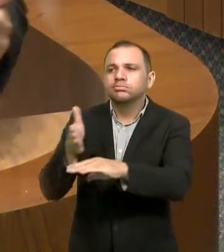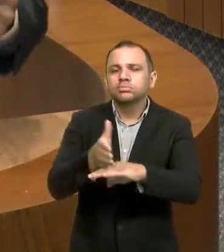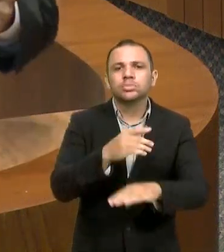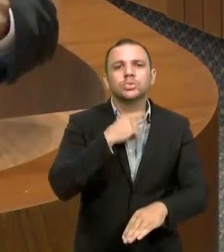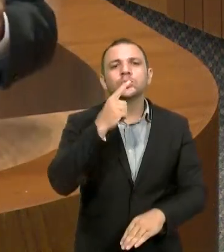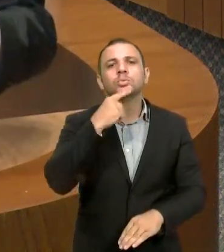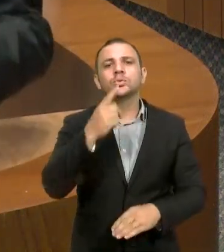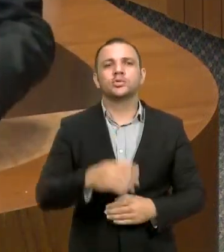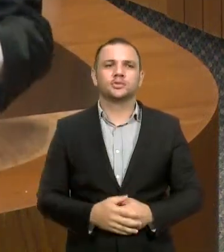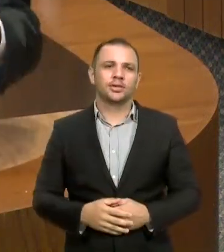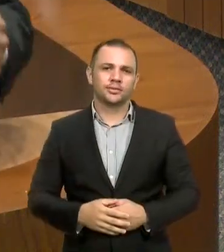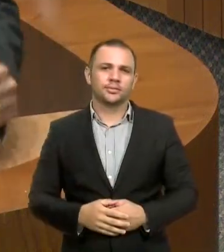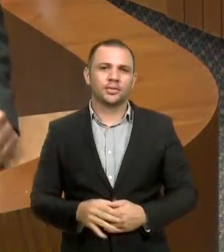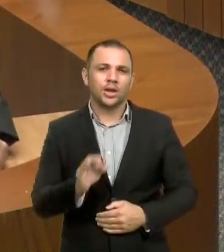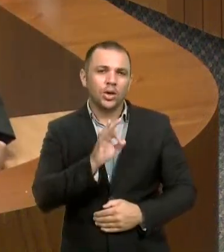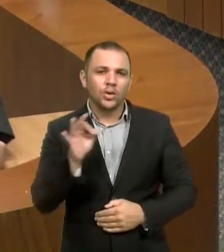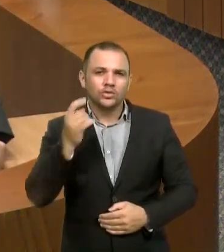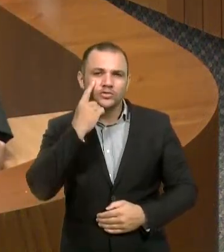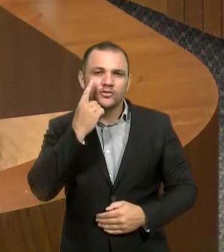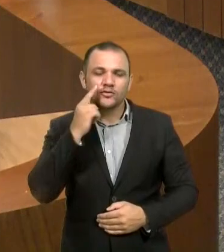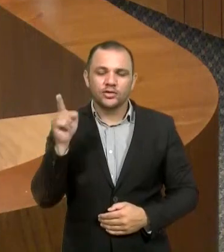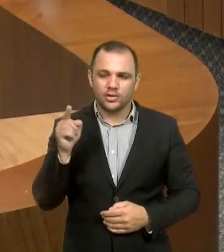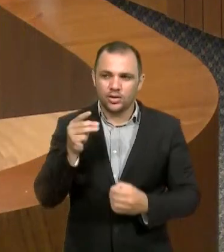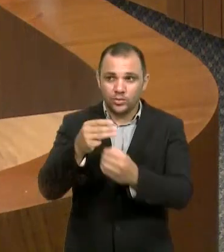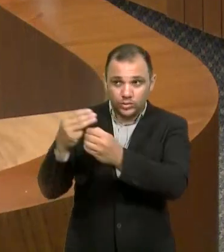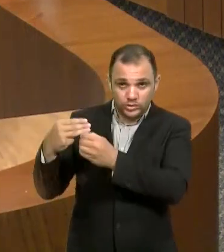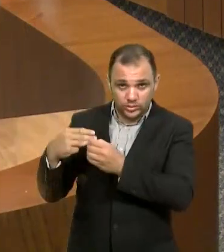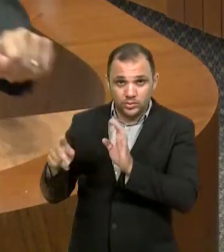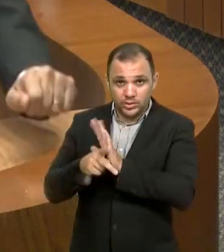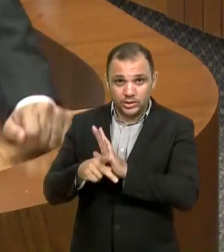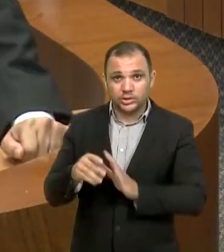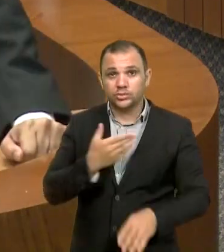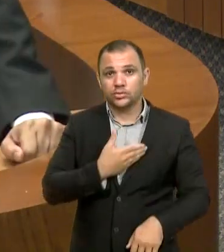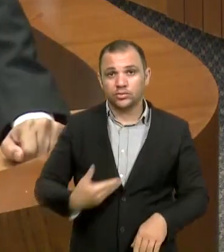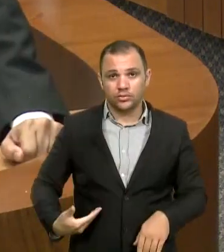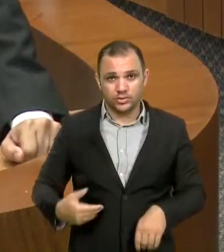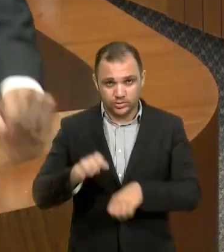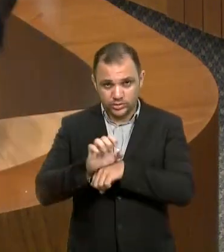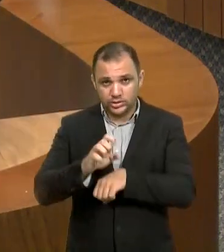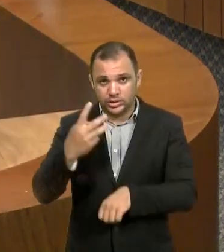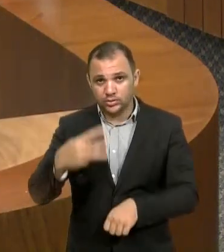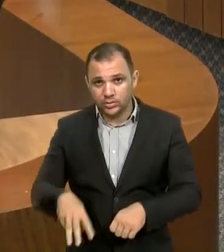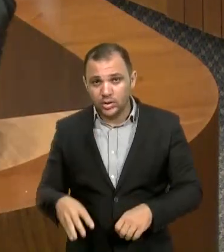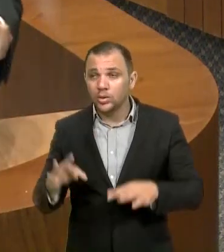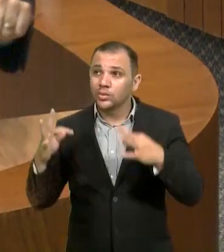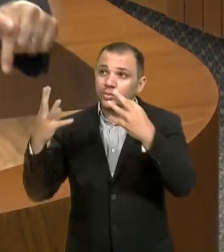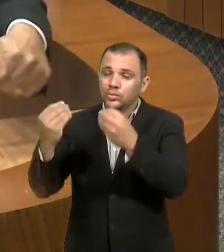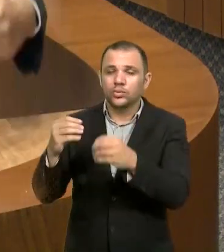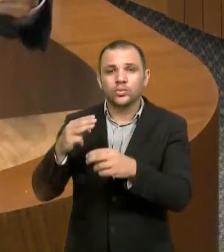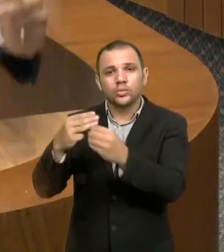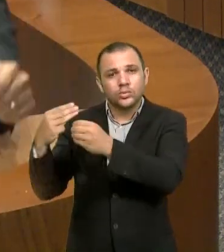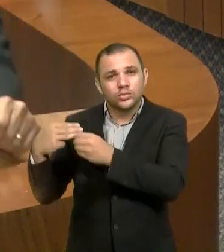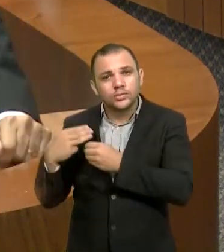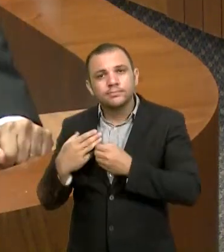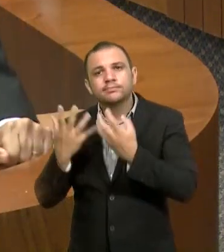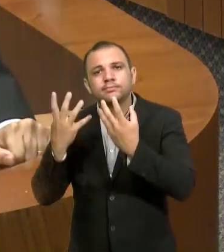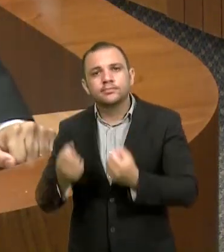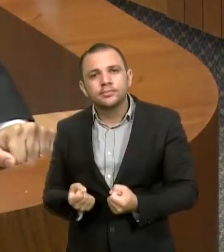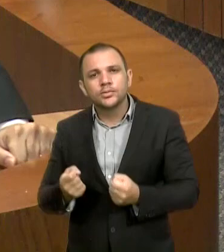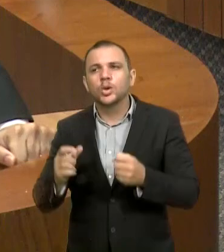os municípios do Maranhão todos aderindo, voltando a ter médico em cada cidade, no mais